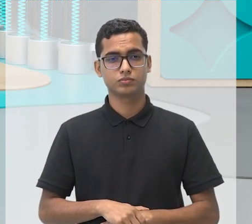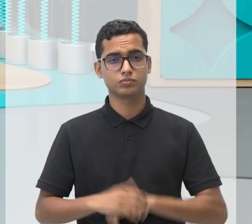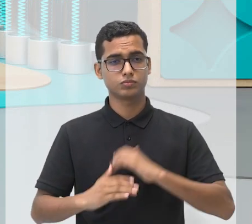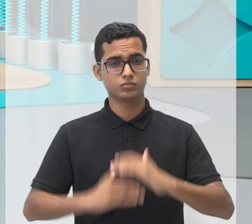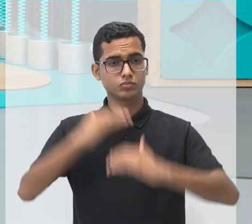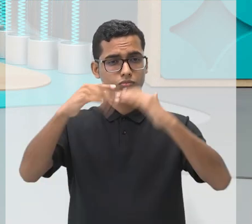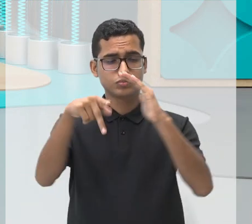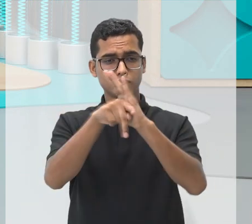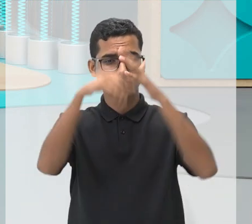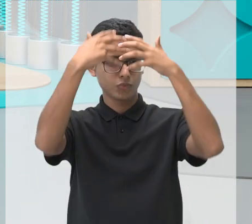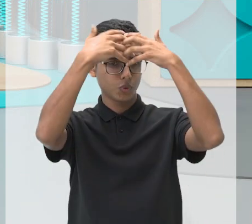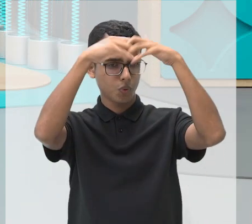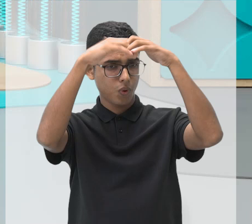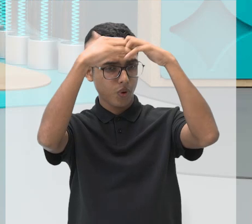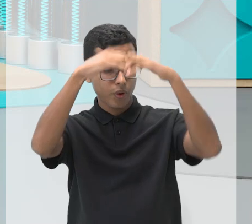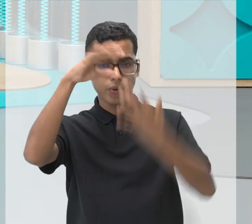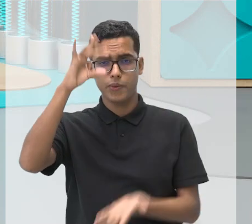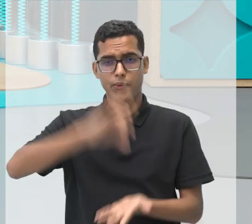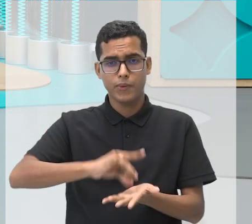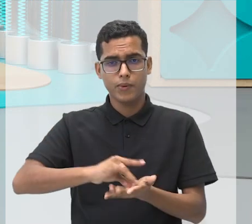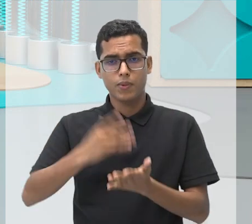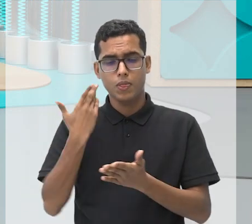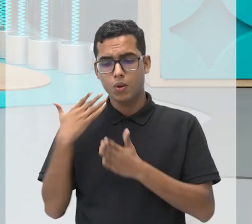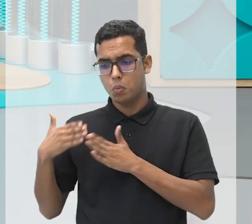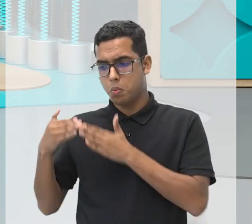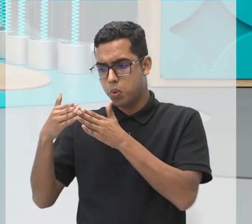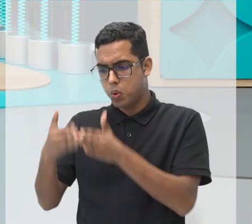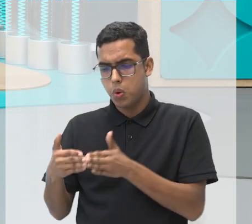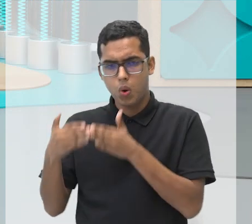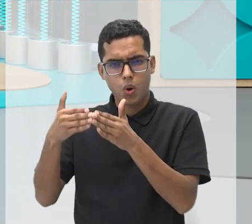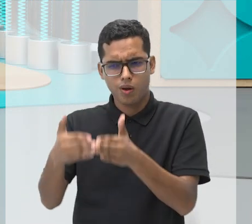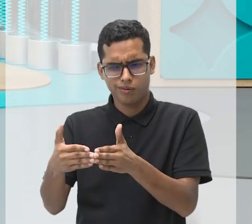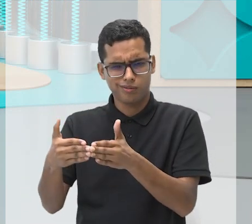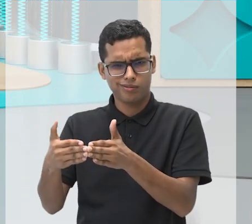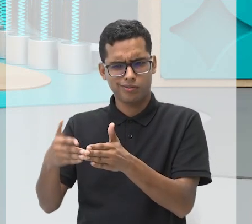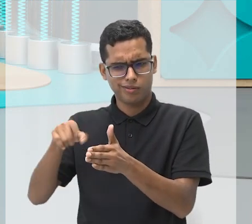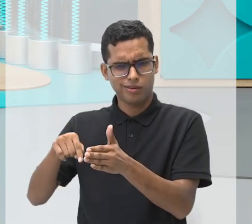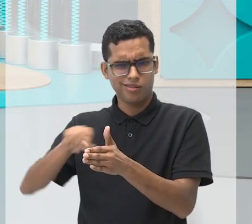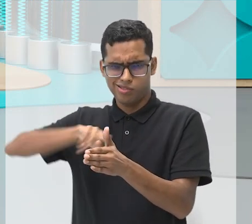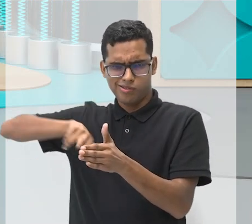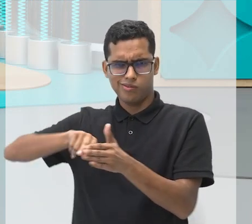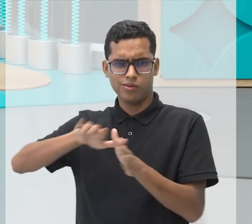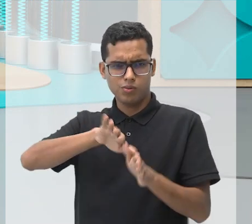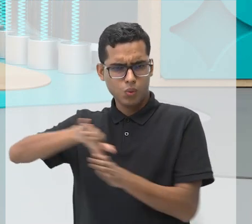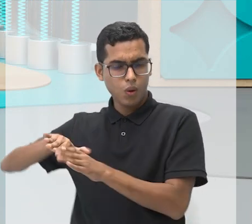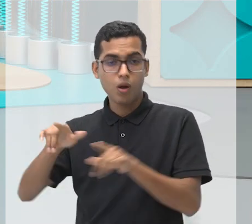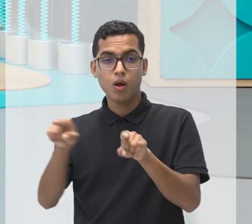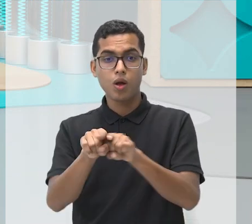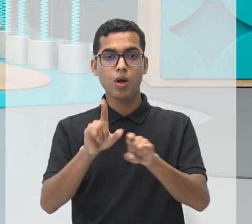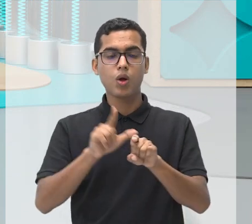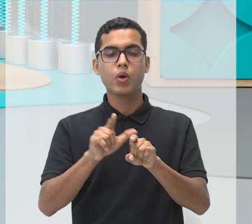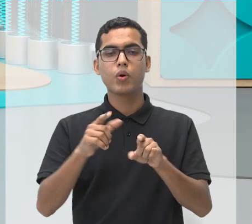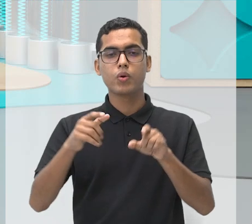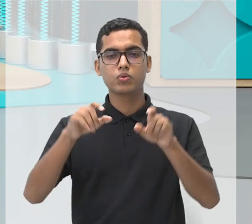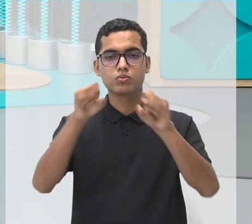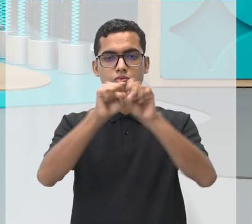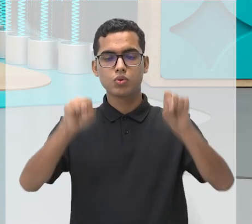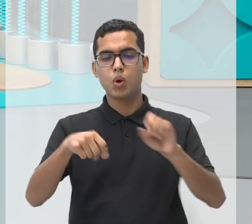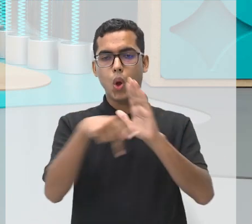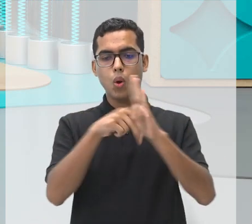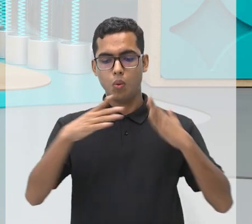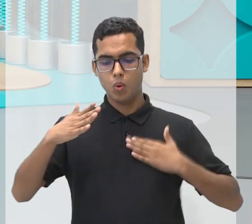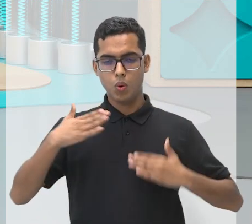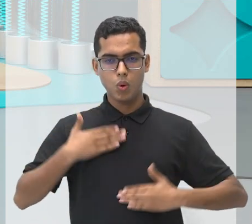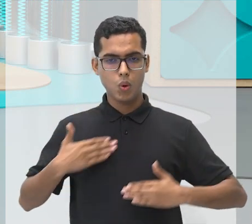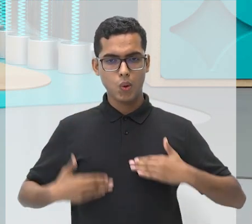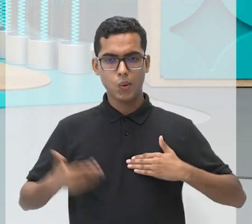né? E aí quando eu falo motor, esquece o motor do barco ali, não é isso. É o desenvolvimento do sistema locomotor, do sistema do nosso